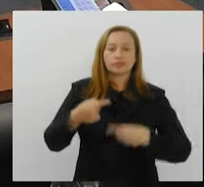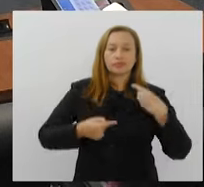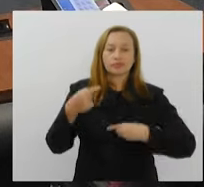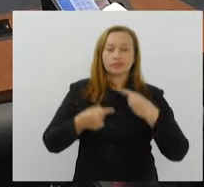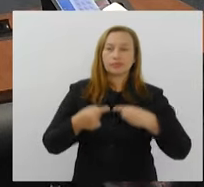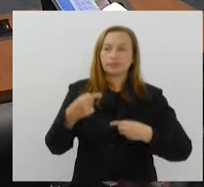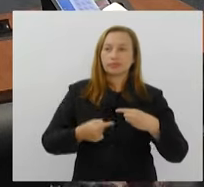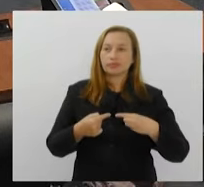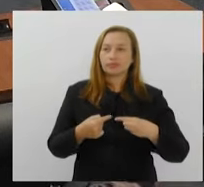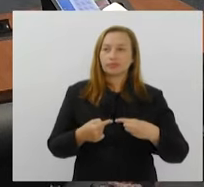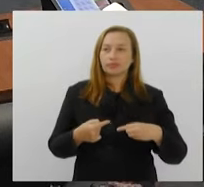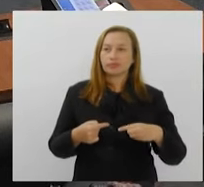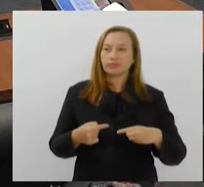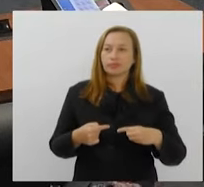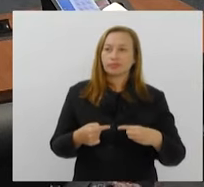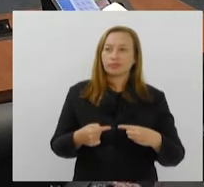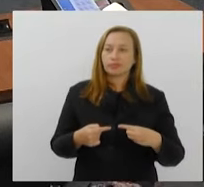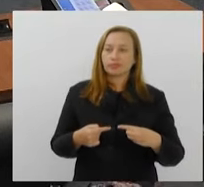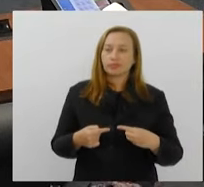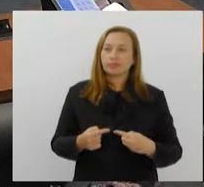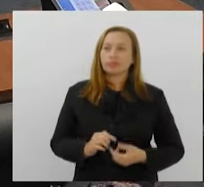discussão.